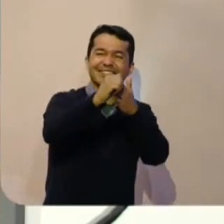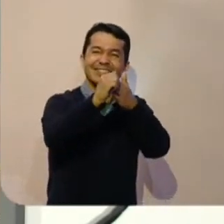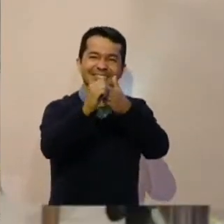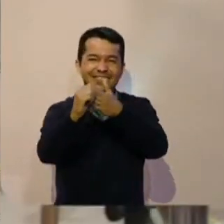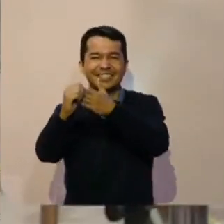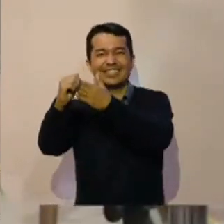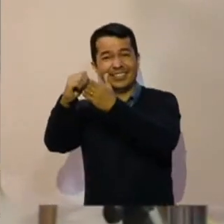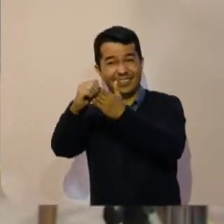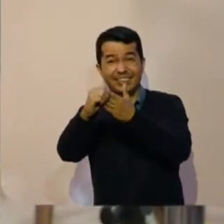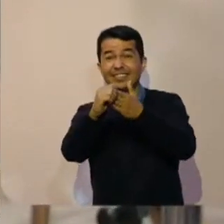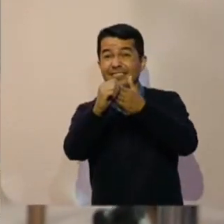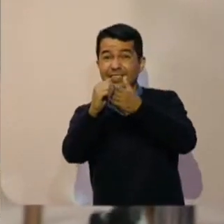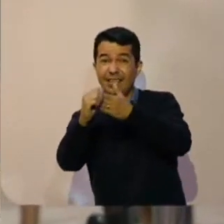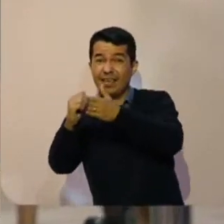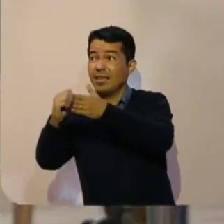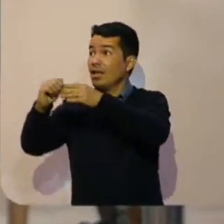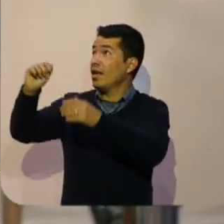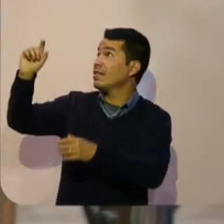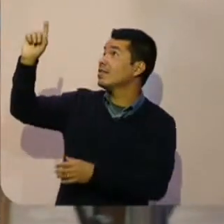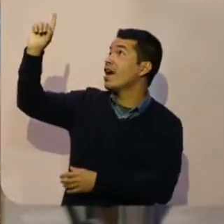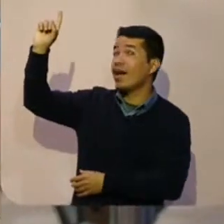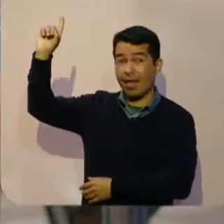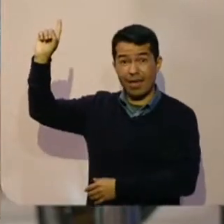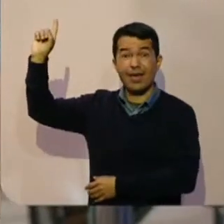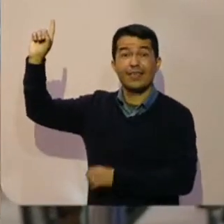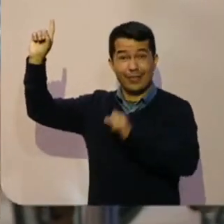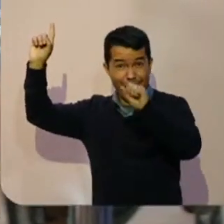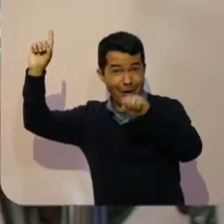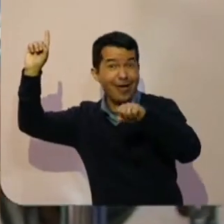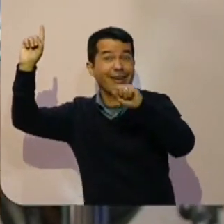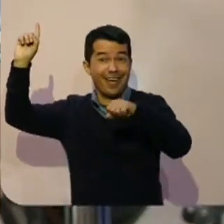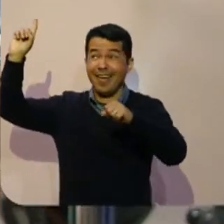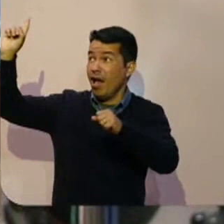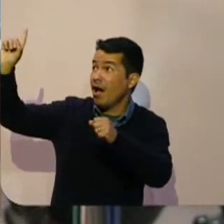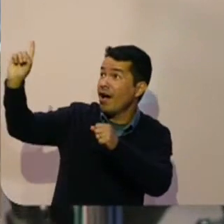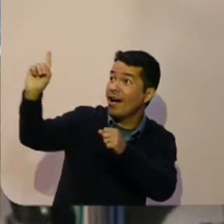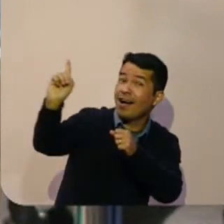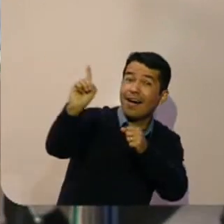de Deus, pois